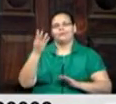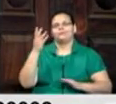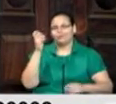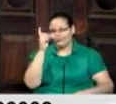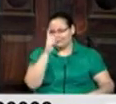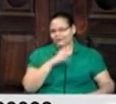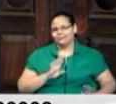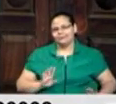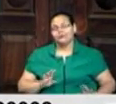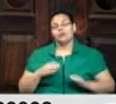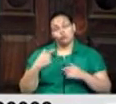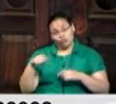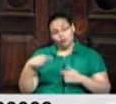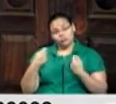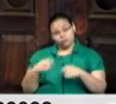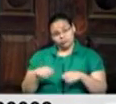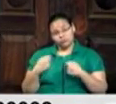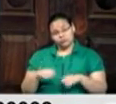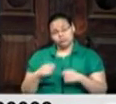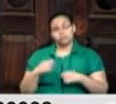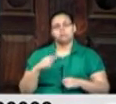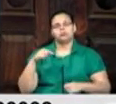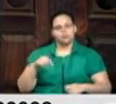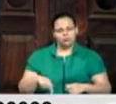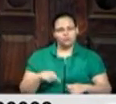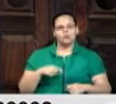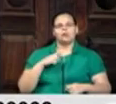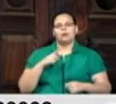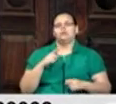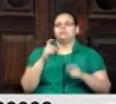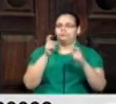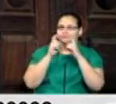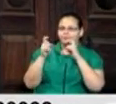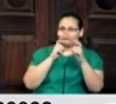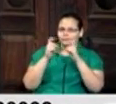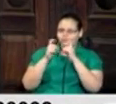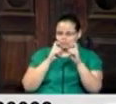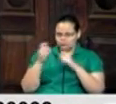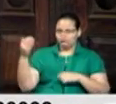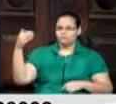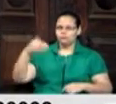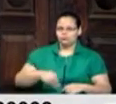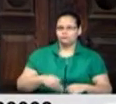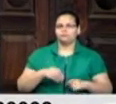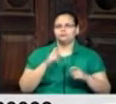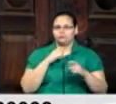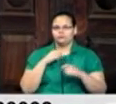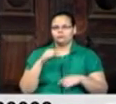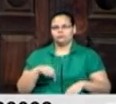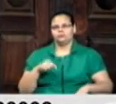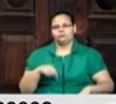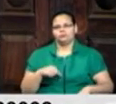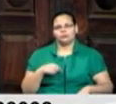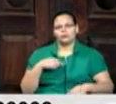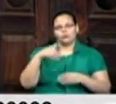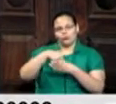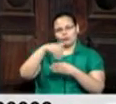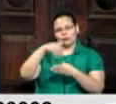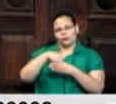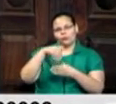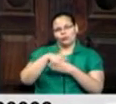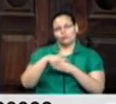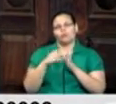isso que nós precisamos, nessa casa, trazer esse debate. Veio para cá, para ser votado